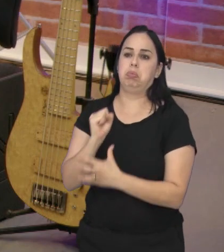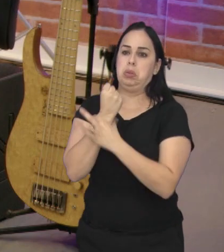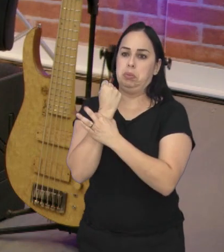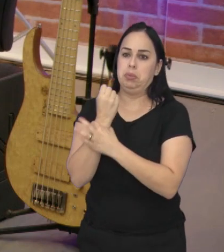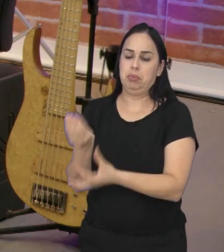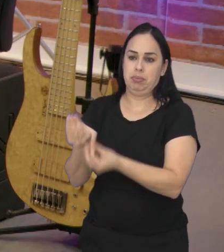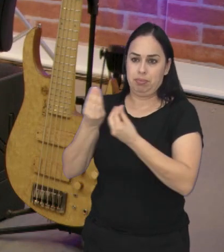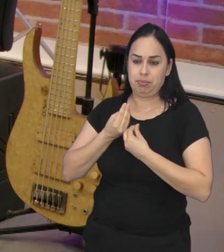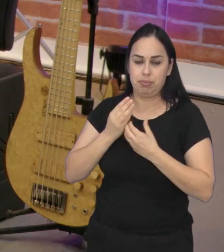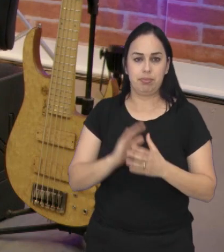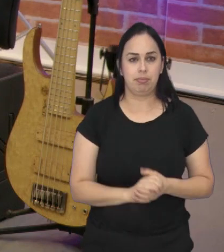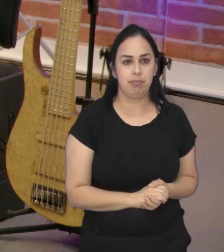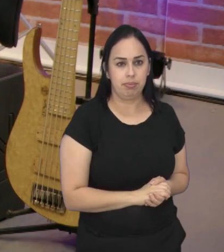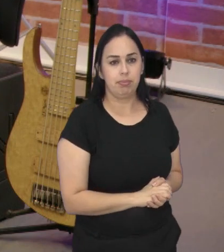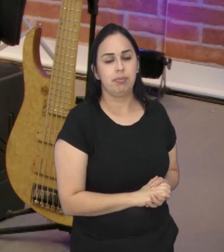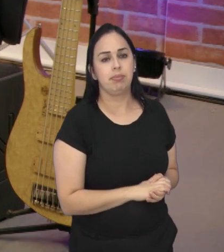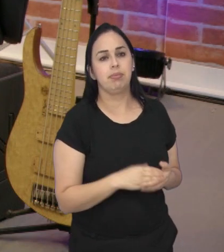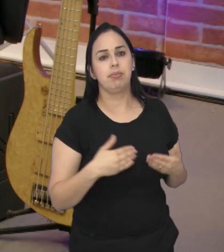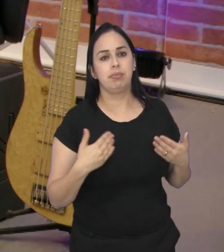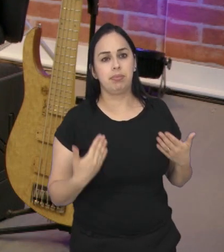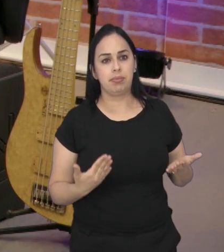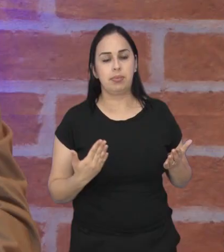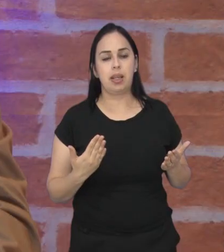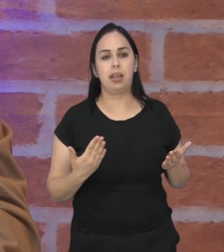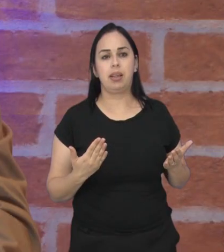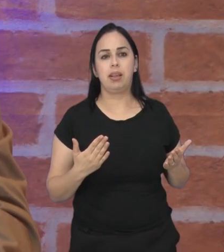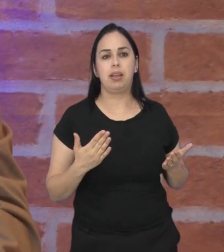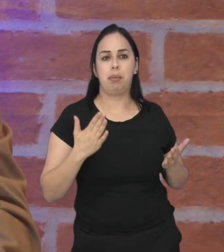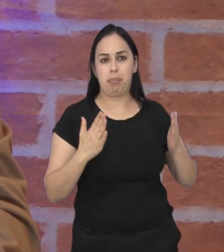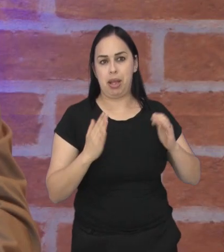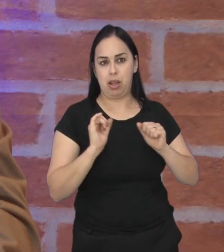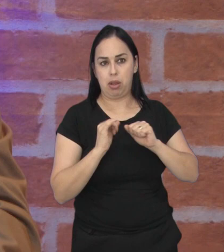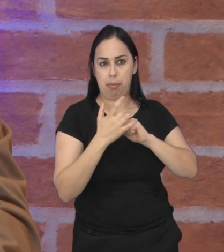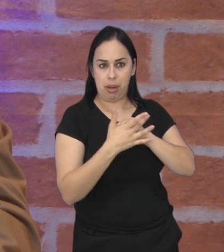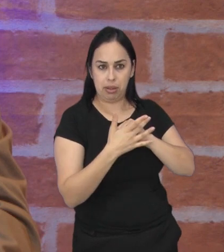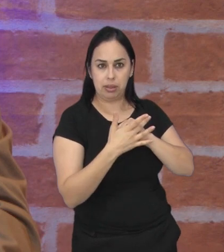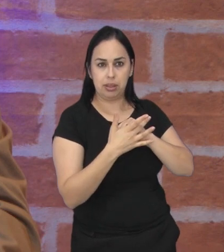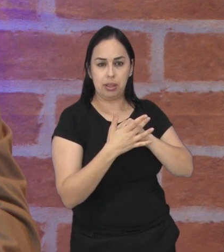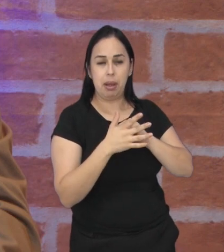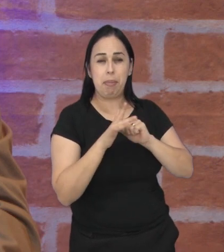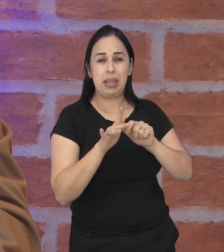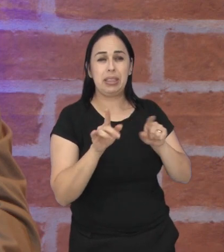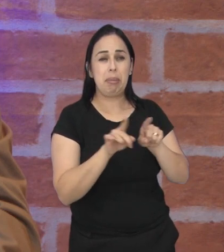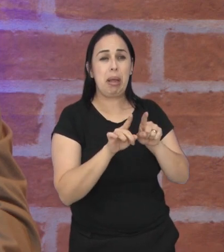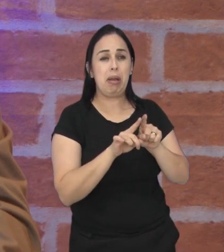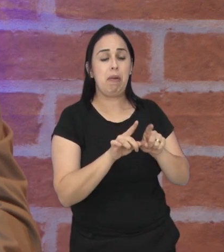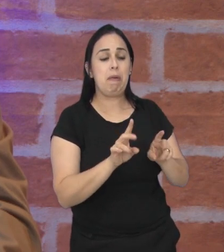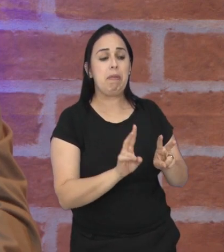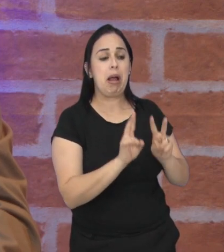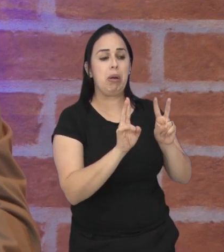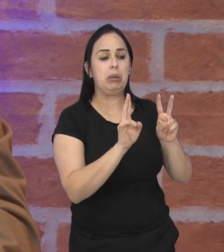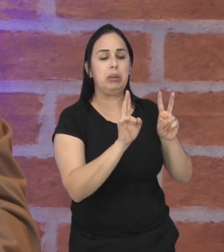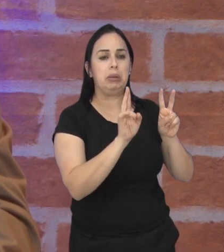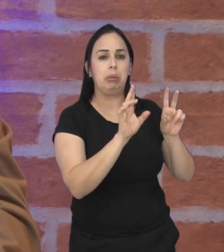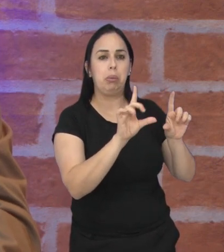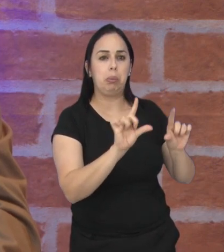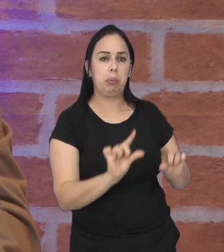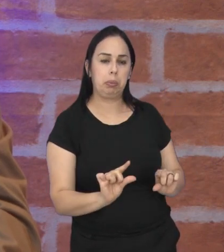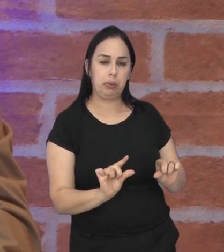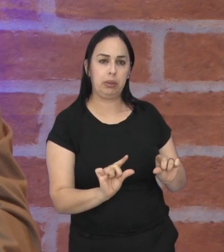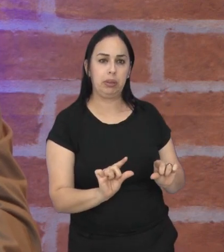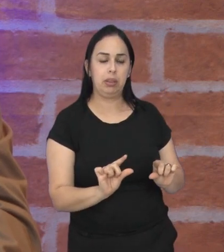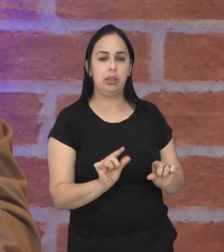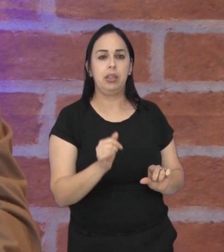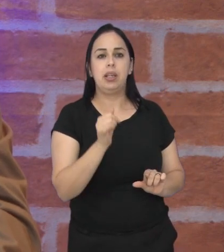também. Porque o grande lance, não só o que a pandemia fez nesse caso de parar, mas ela desvalorizou muito, né? Sim, sim. Porque aí quando